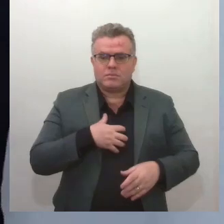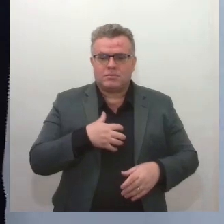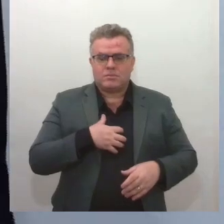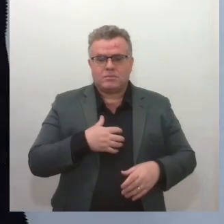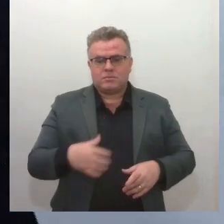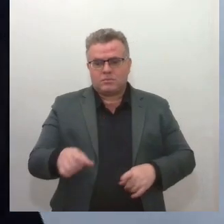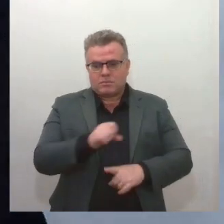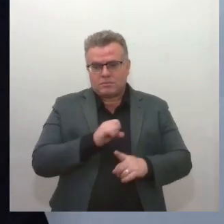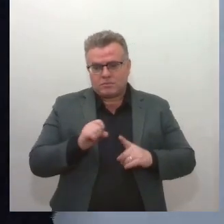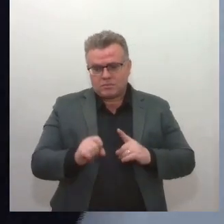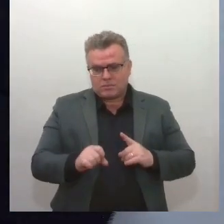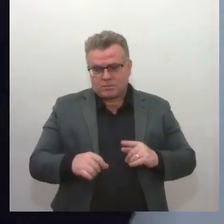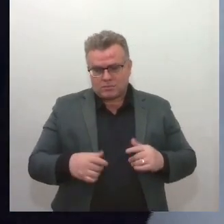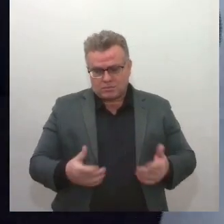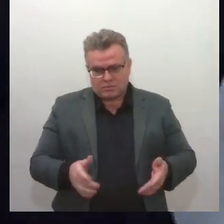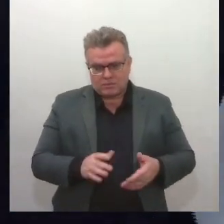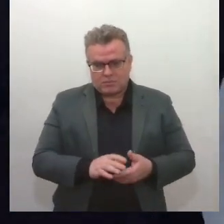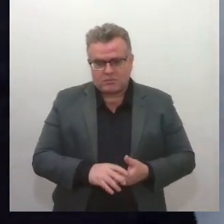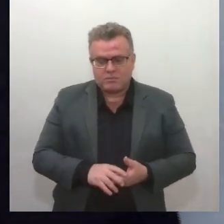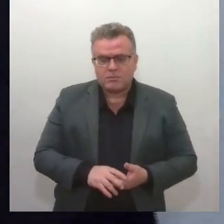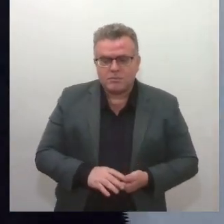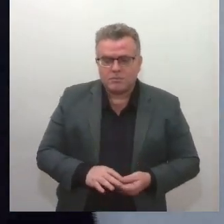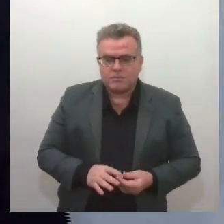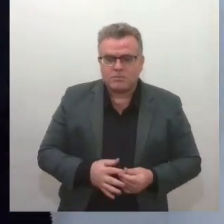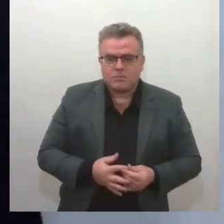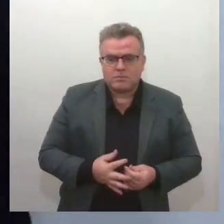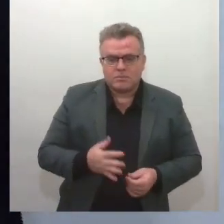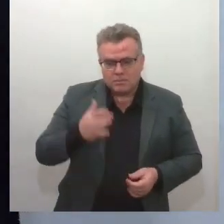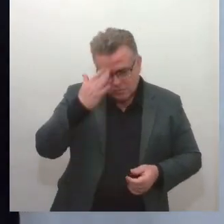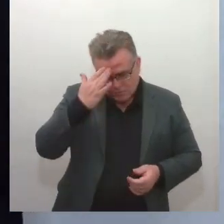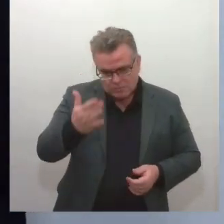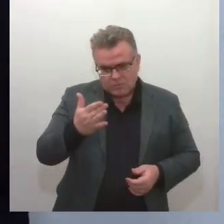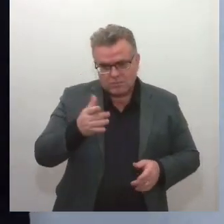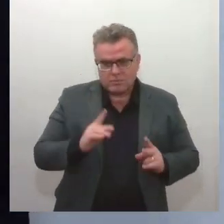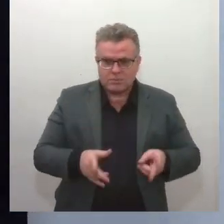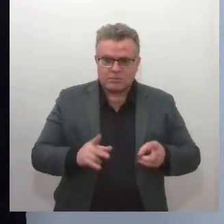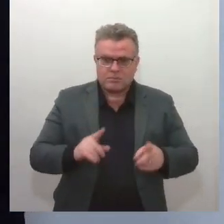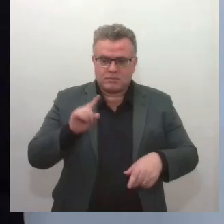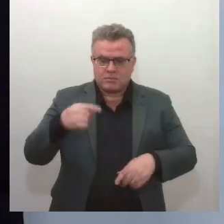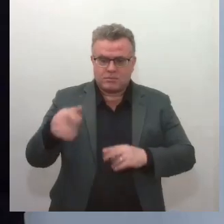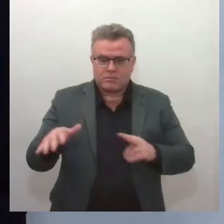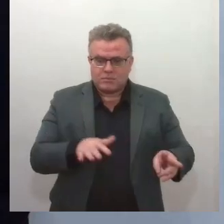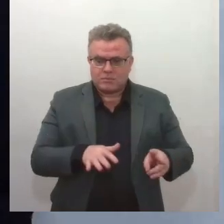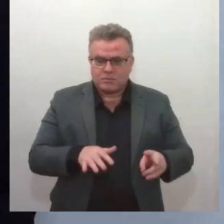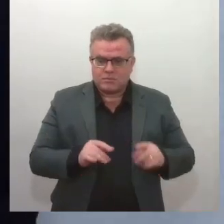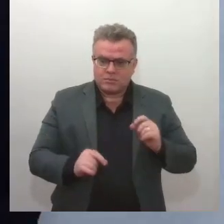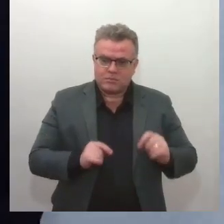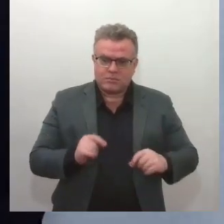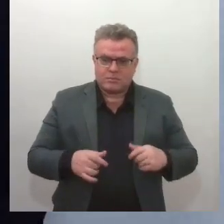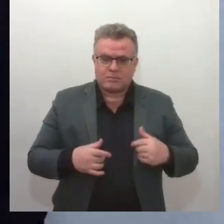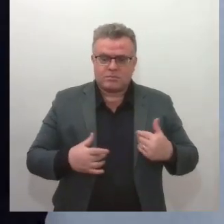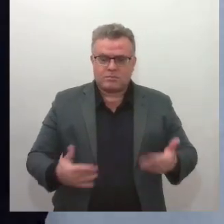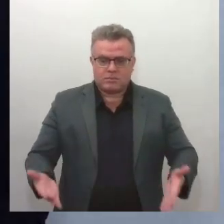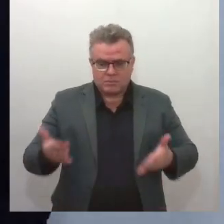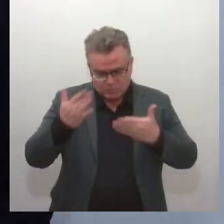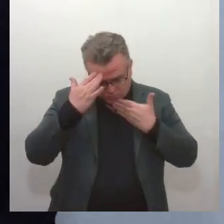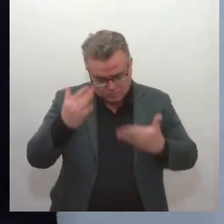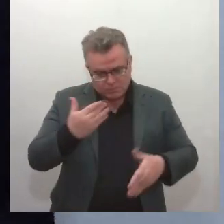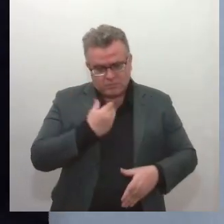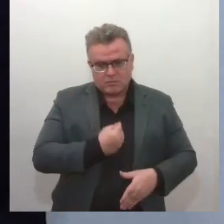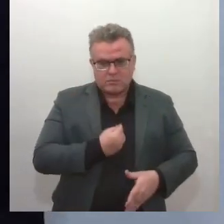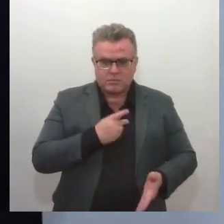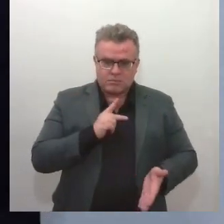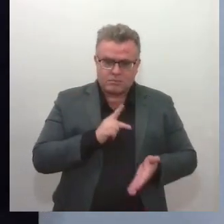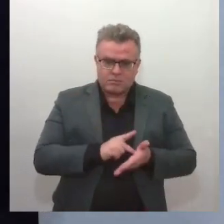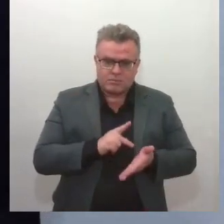negados. Deputado, muito obrigado pelas informações e até a próxima semana. Eu que agradeço a oportunidade. Só para ressaltar, eu falei sobre o dia